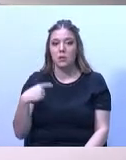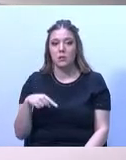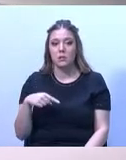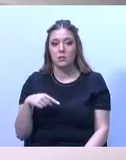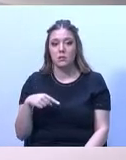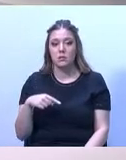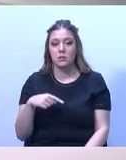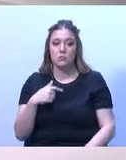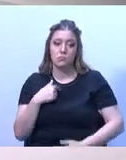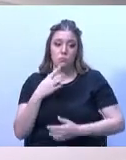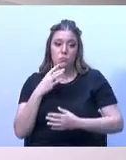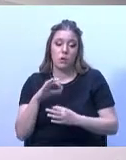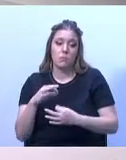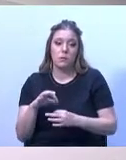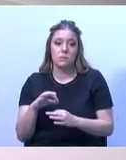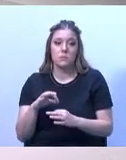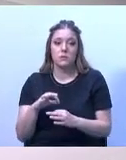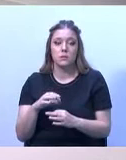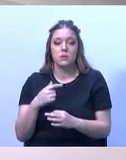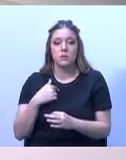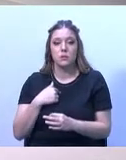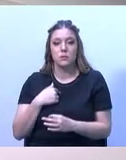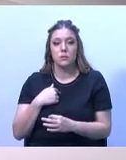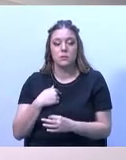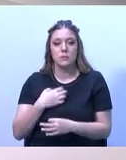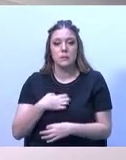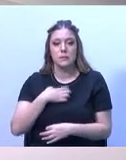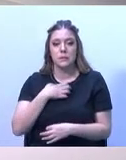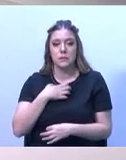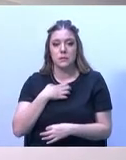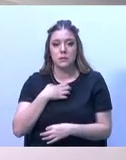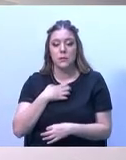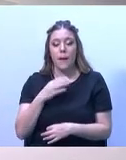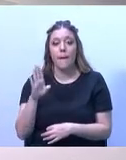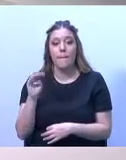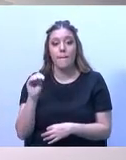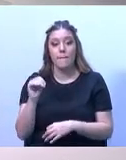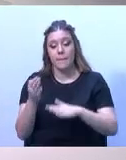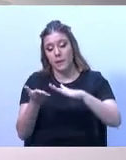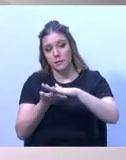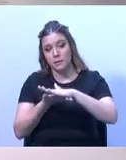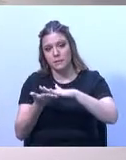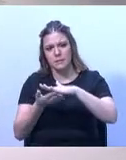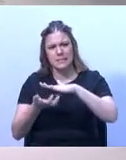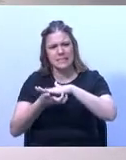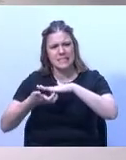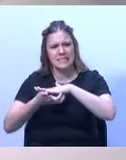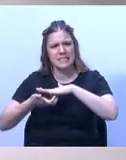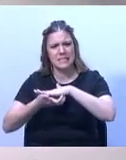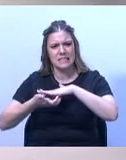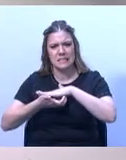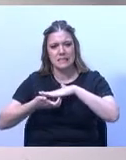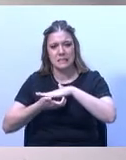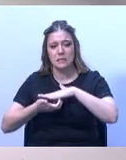eu periodicamente sinto uma comichão na sola dos pés. E há uns 3, 4 anos